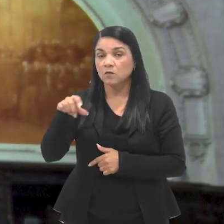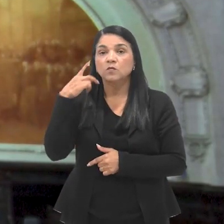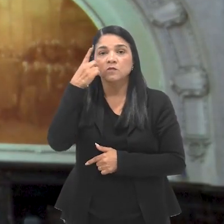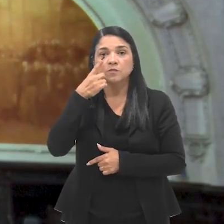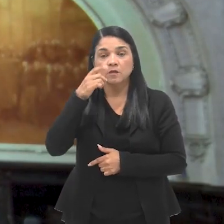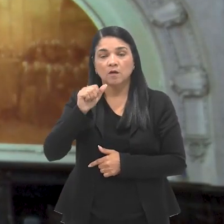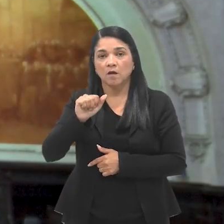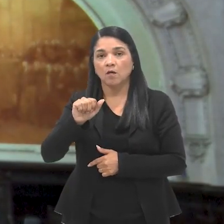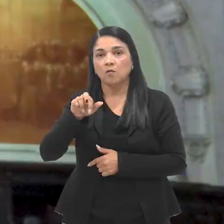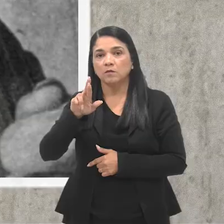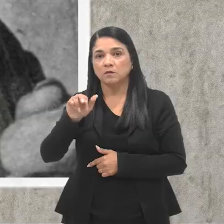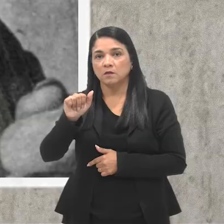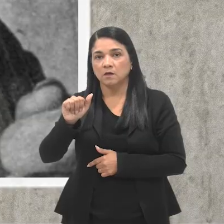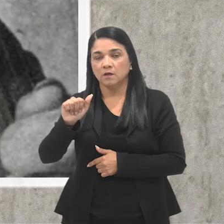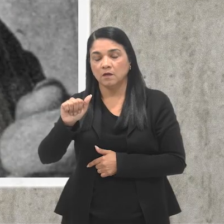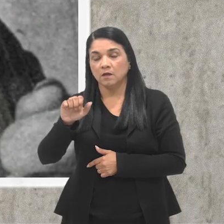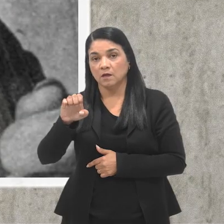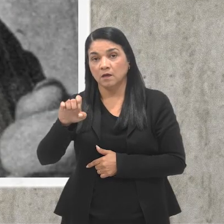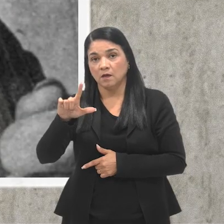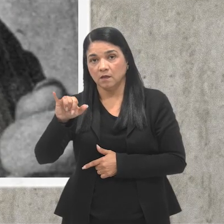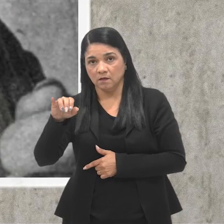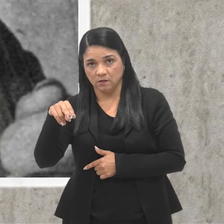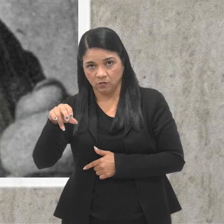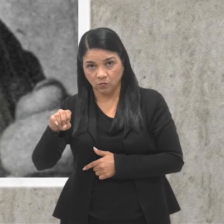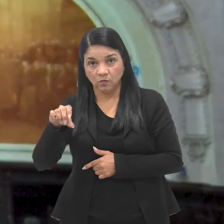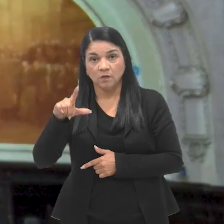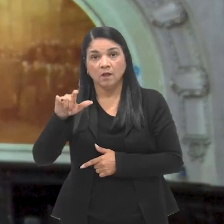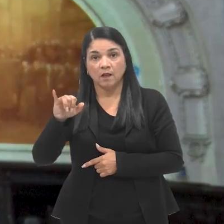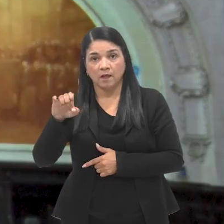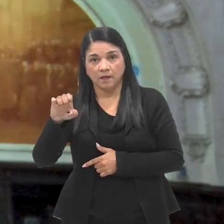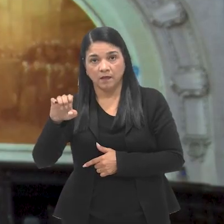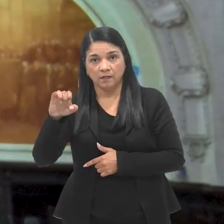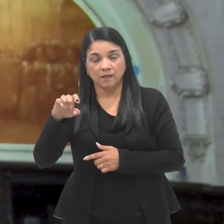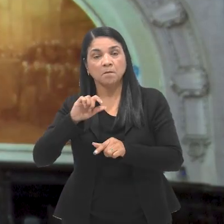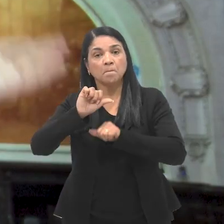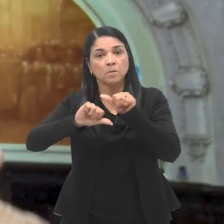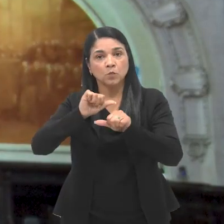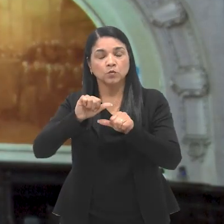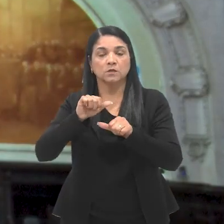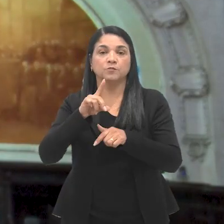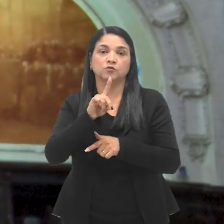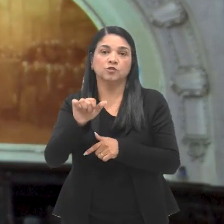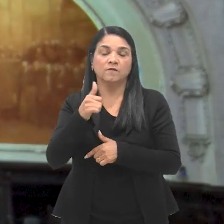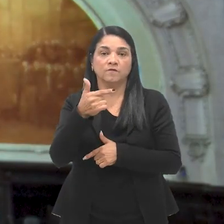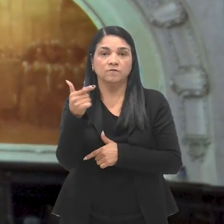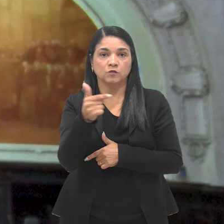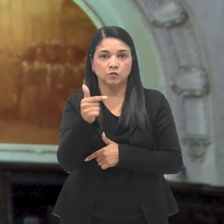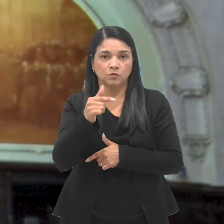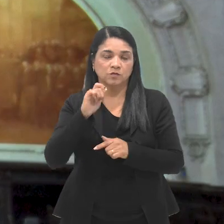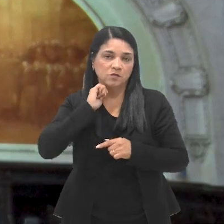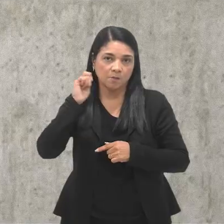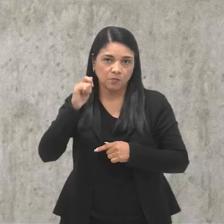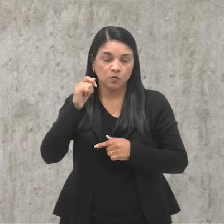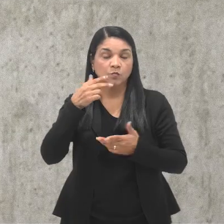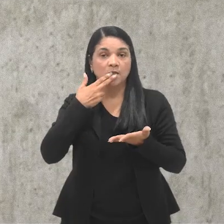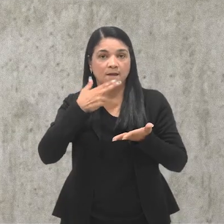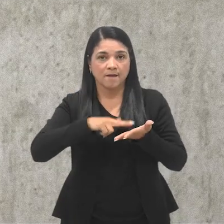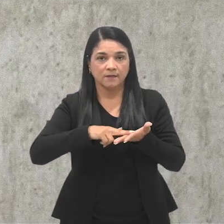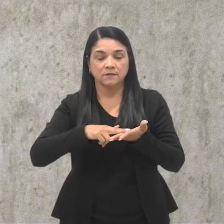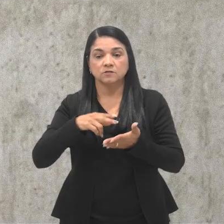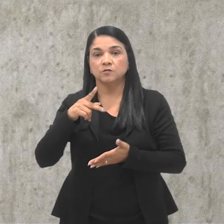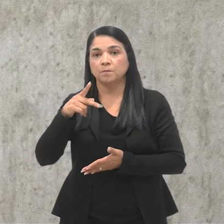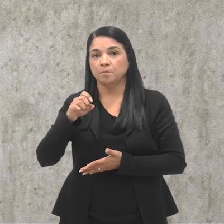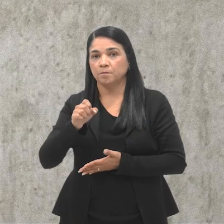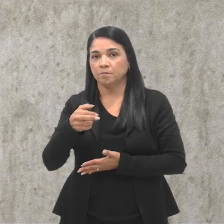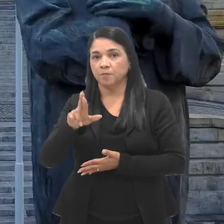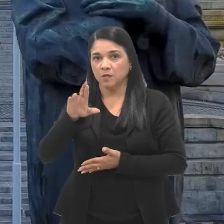49, com o deputado Aureliano Leite, que vai propor a correção para o dia 22 de abril, baseado na Carta